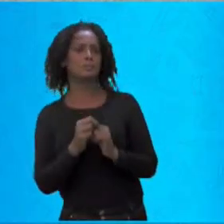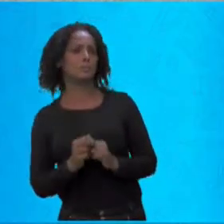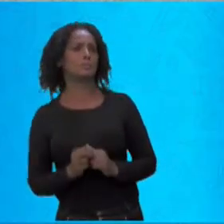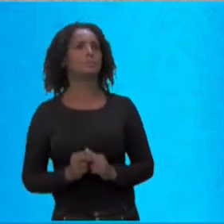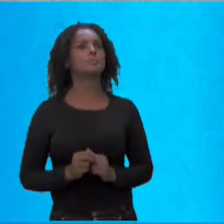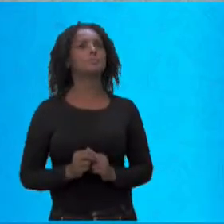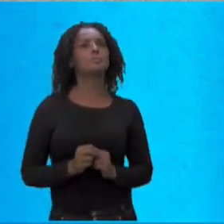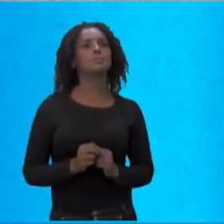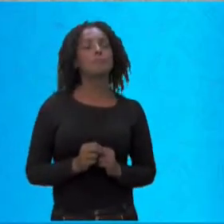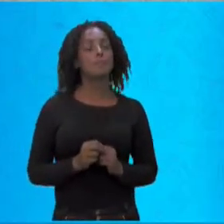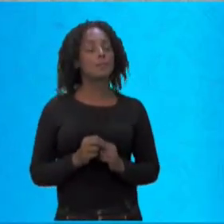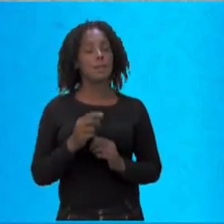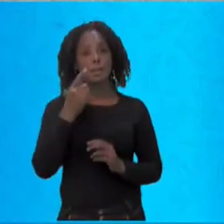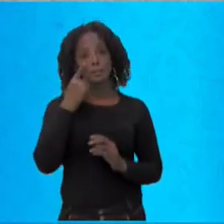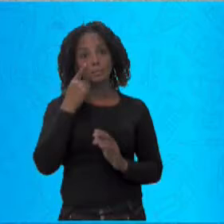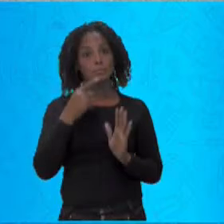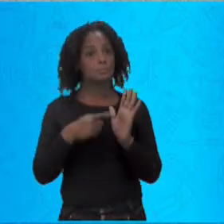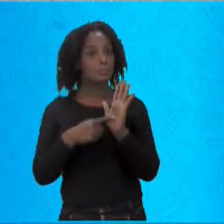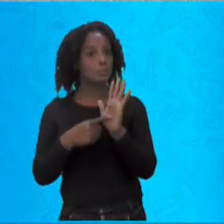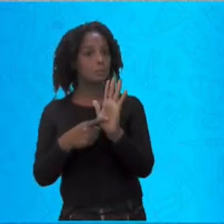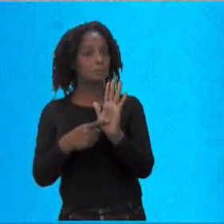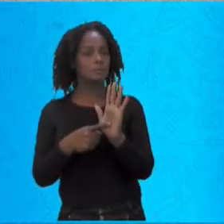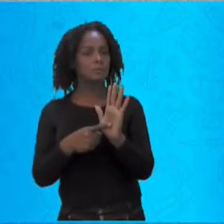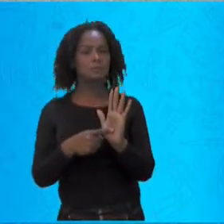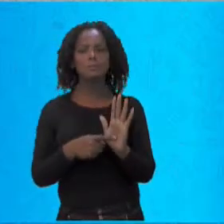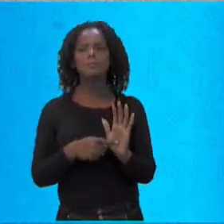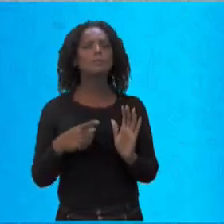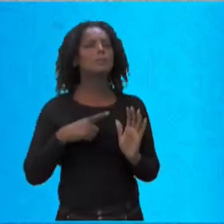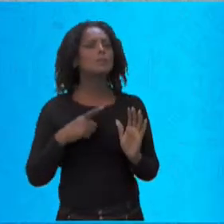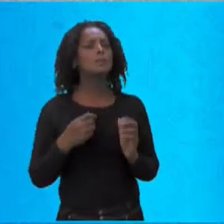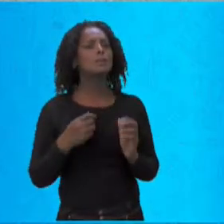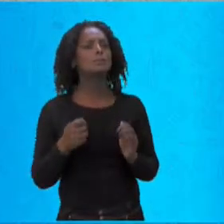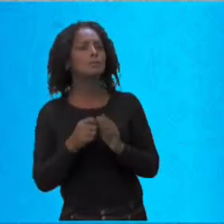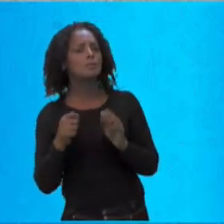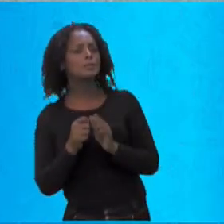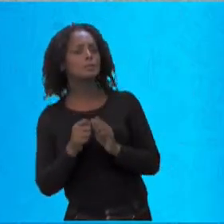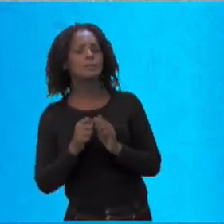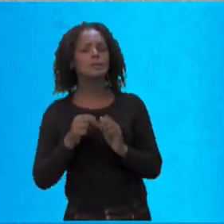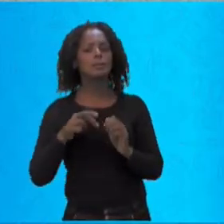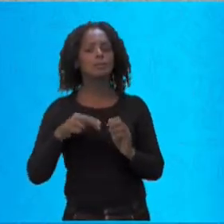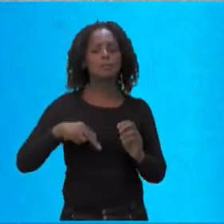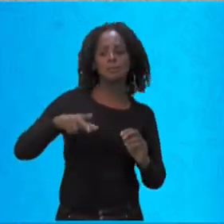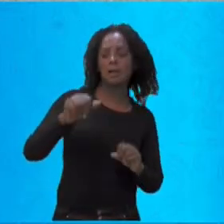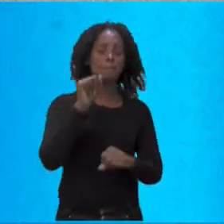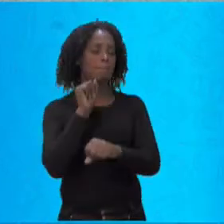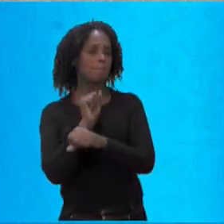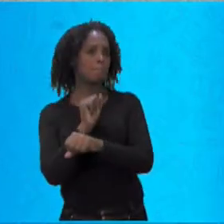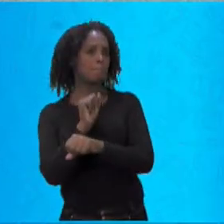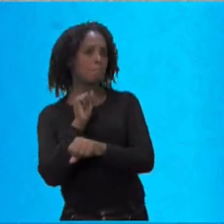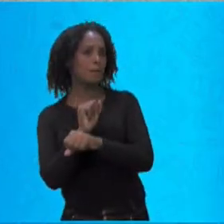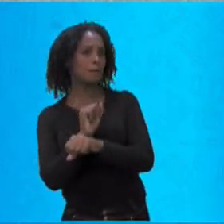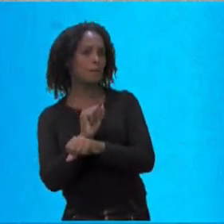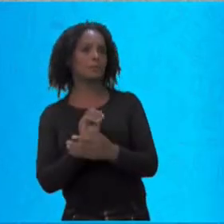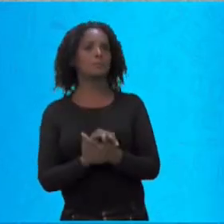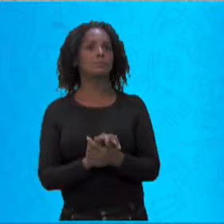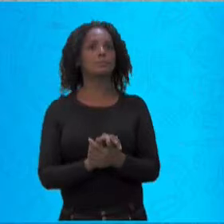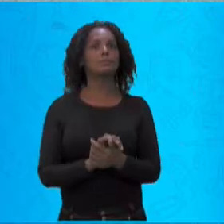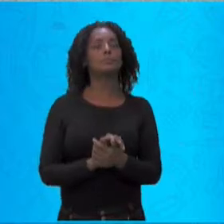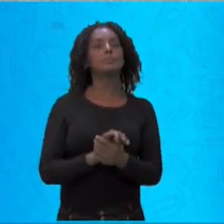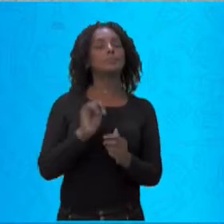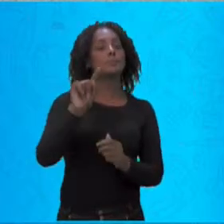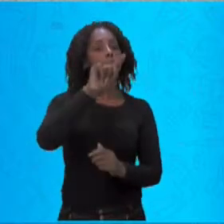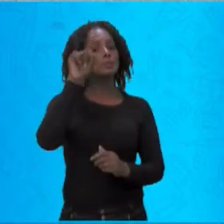sinalização? Elas nos orientam o que temos que fazer, andar, parar. Pois é,